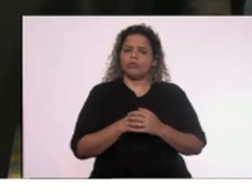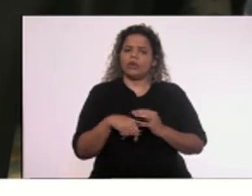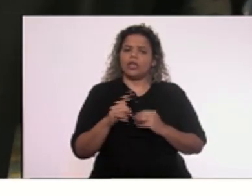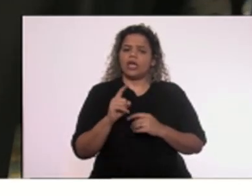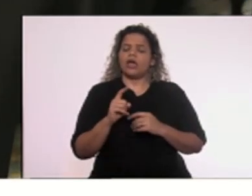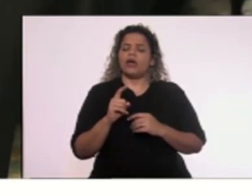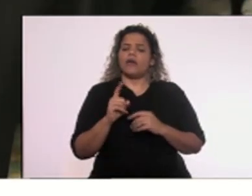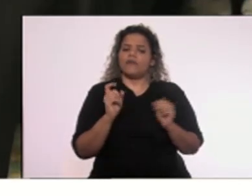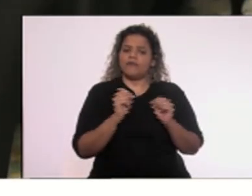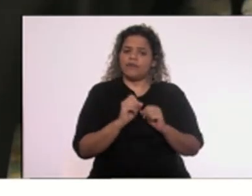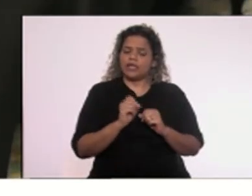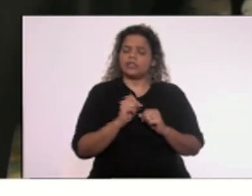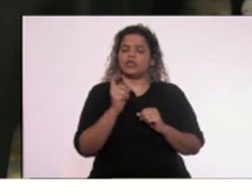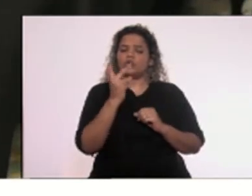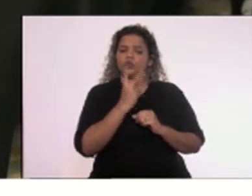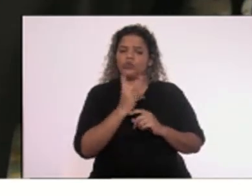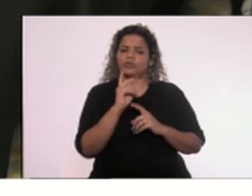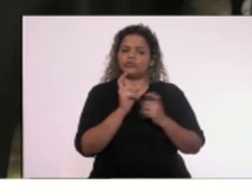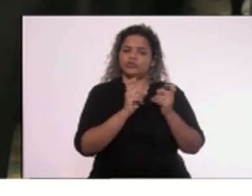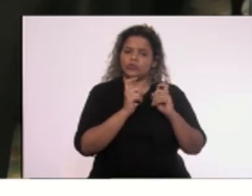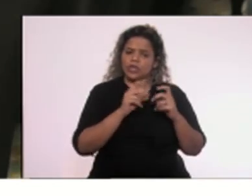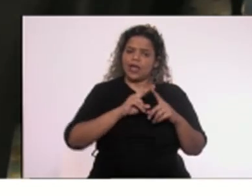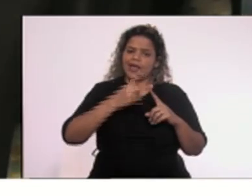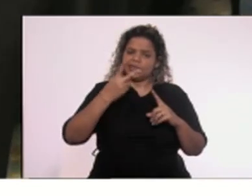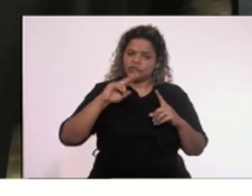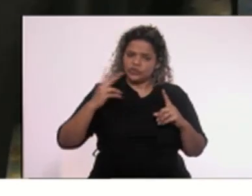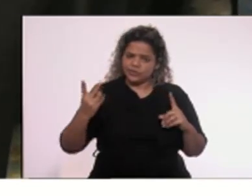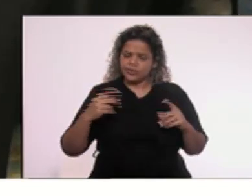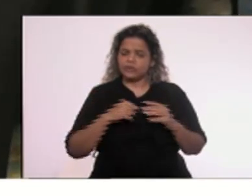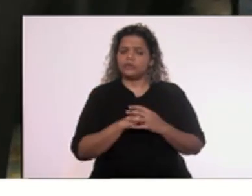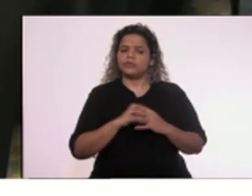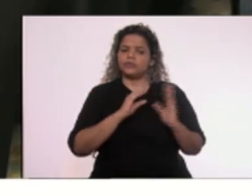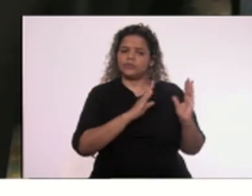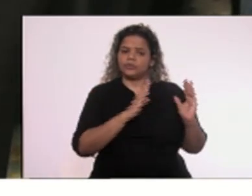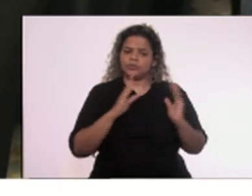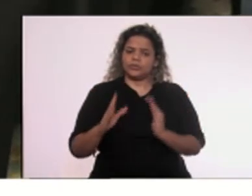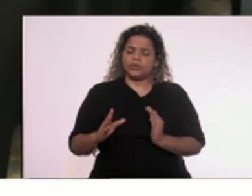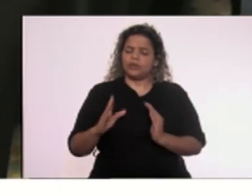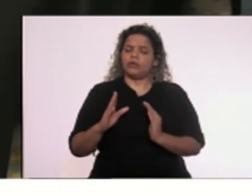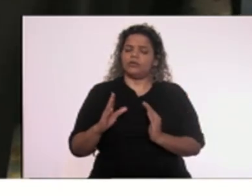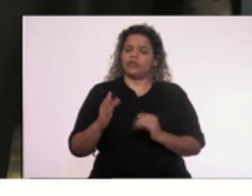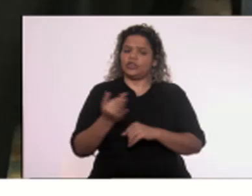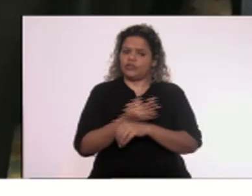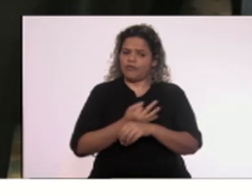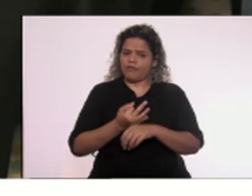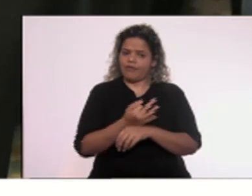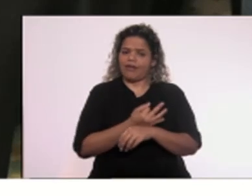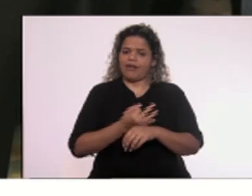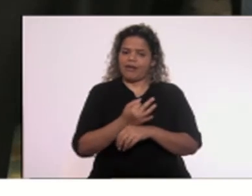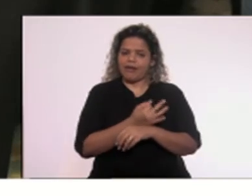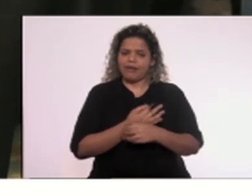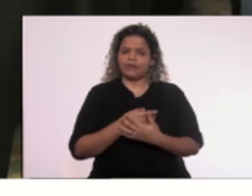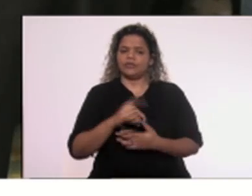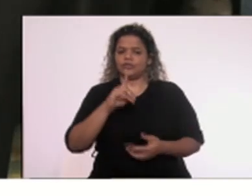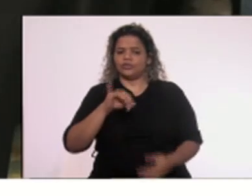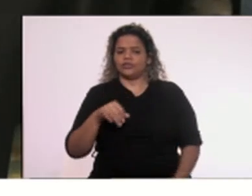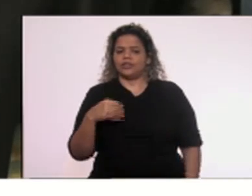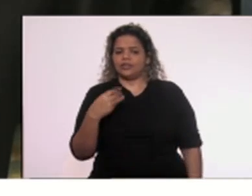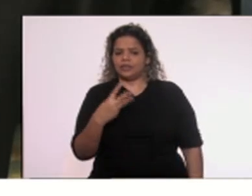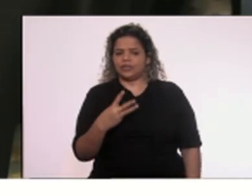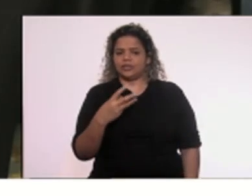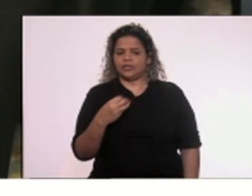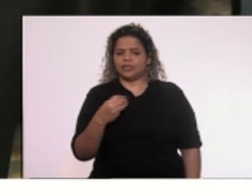a realização de 2 reuniões extraordinárias durante o recesso parlamentar, nos dias 30